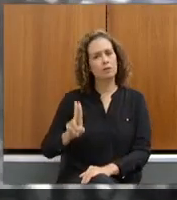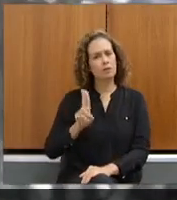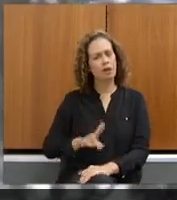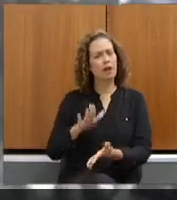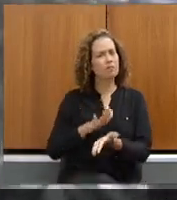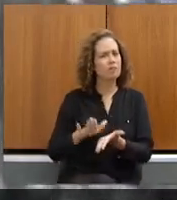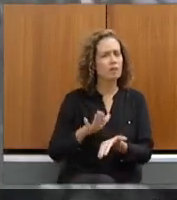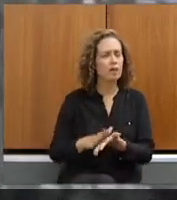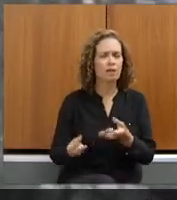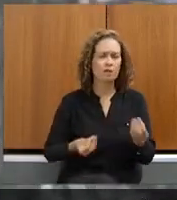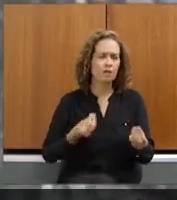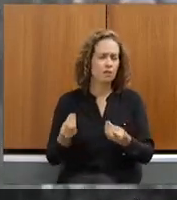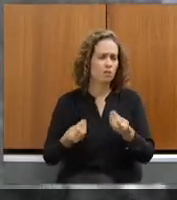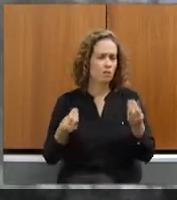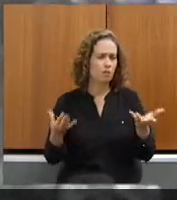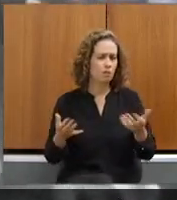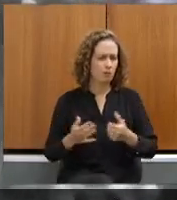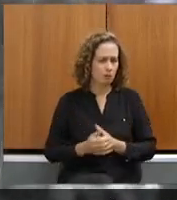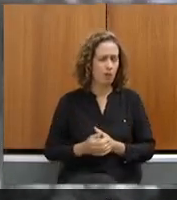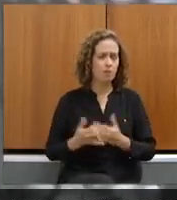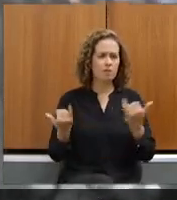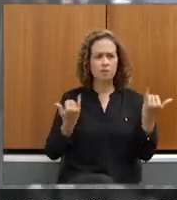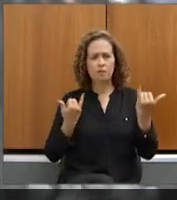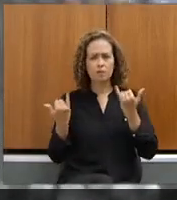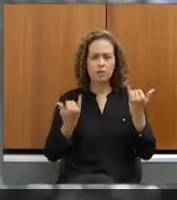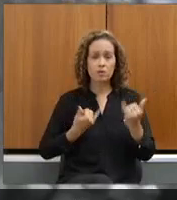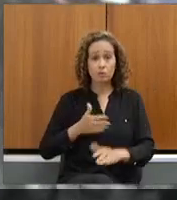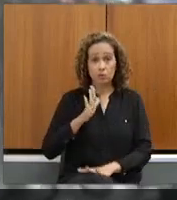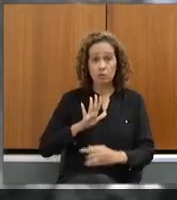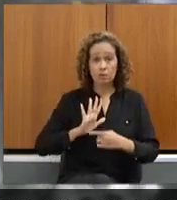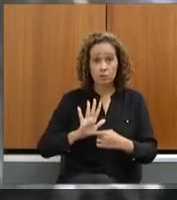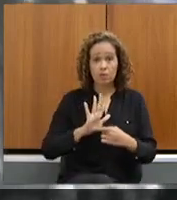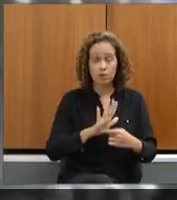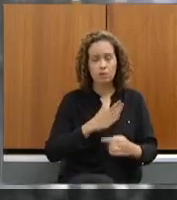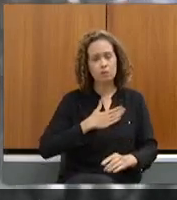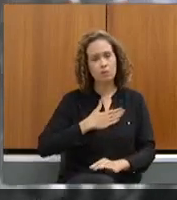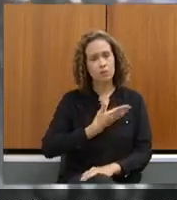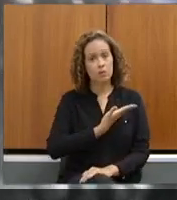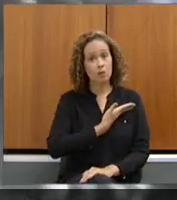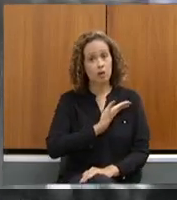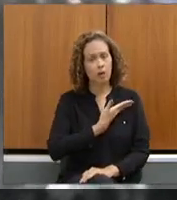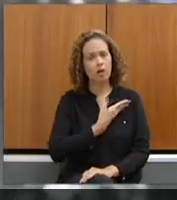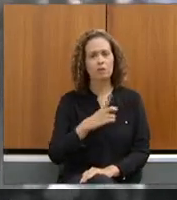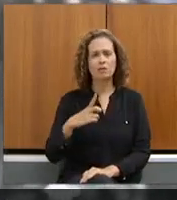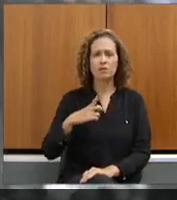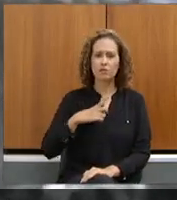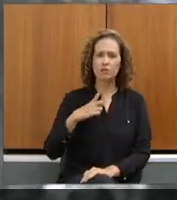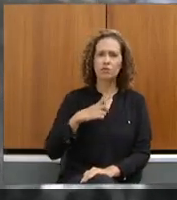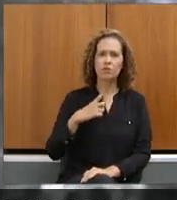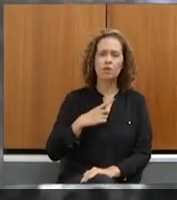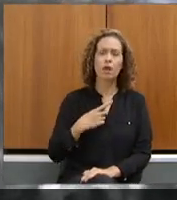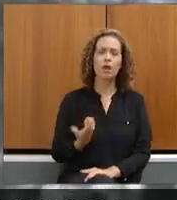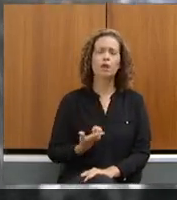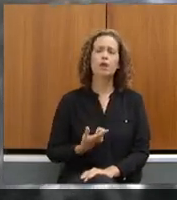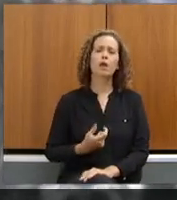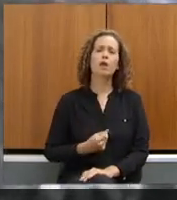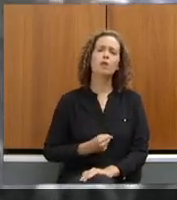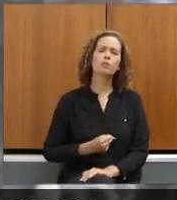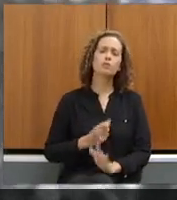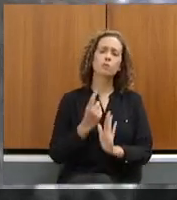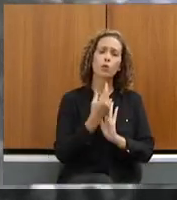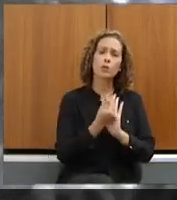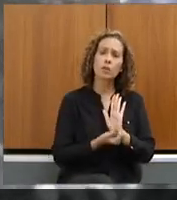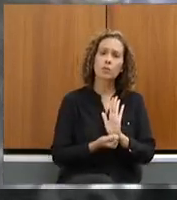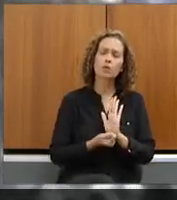Diante desses dados aí que já foram apontados para os meus colegas da de ter uma queda no investimento da saúde